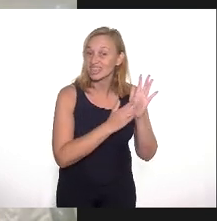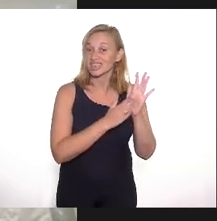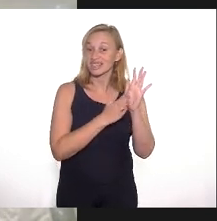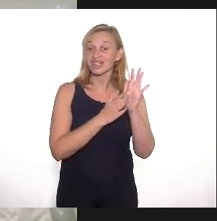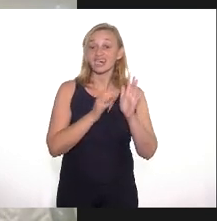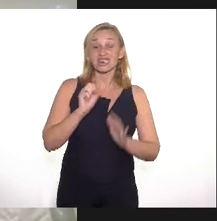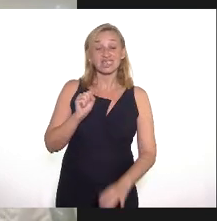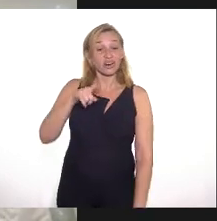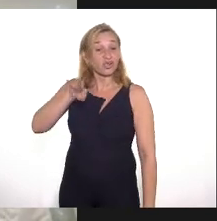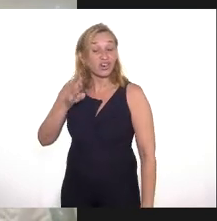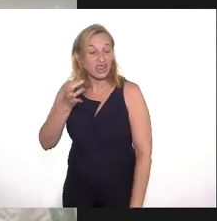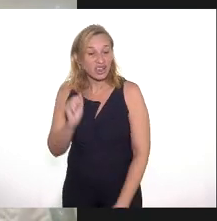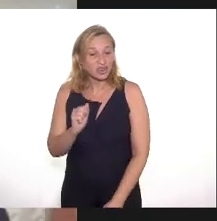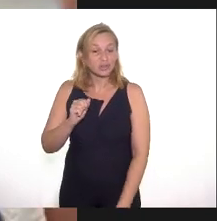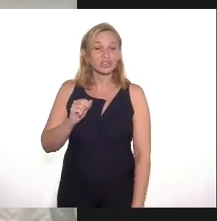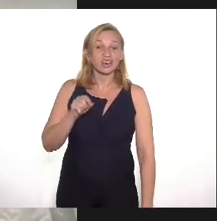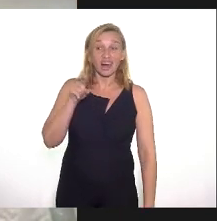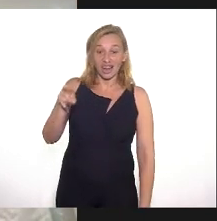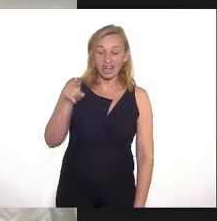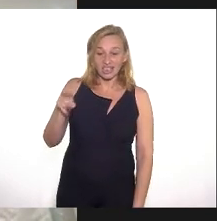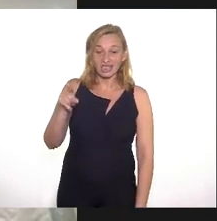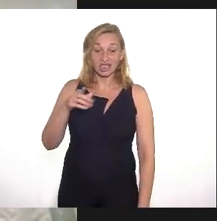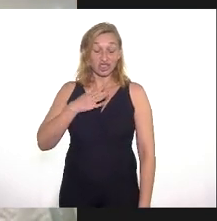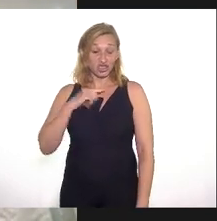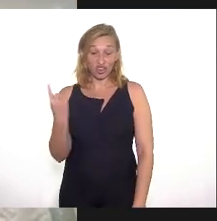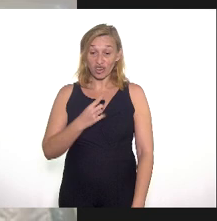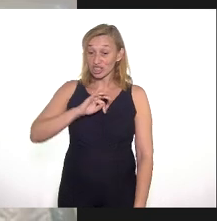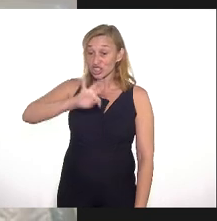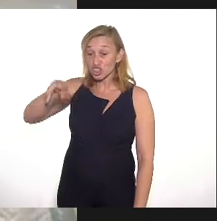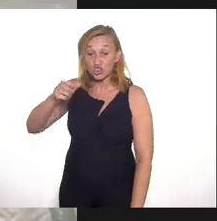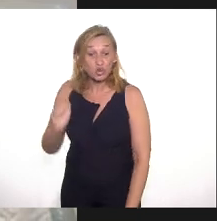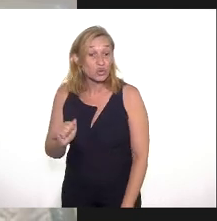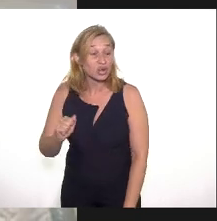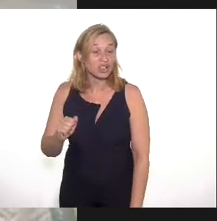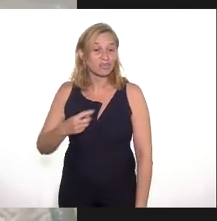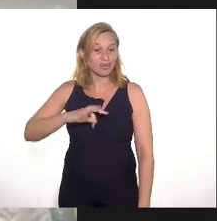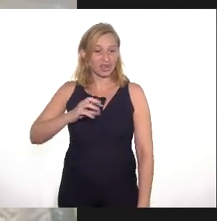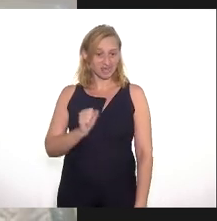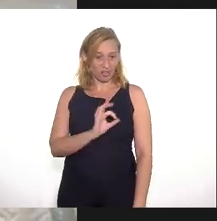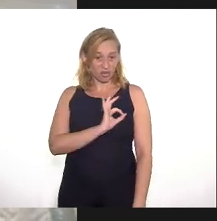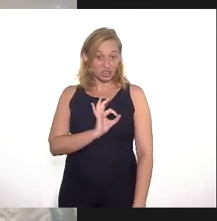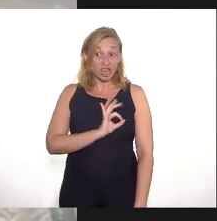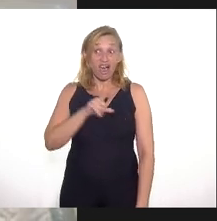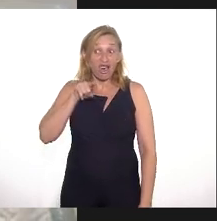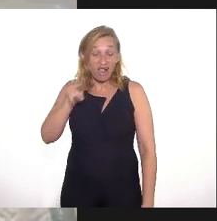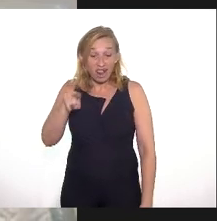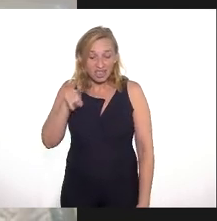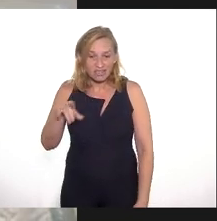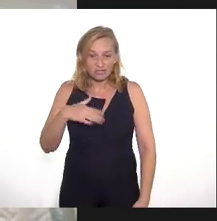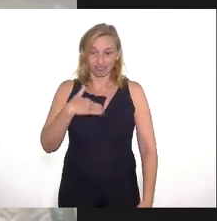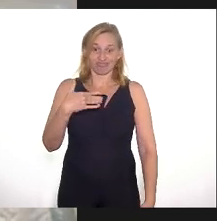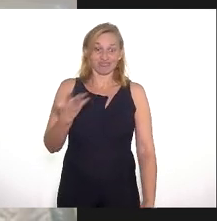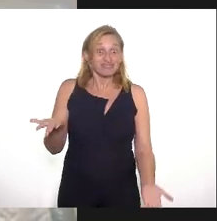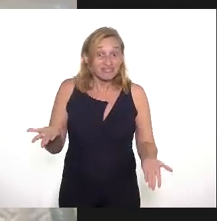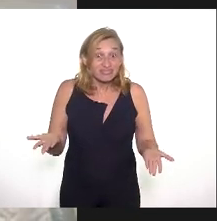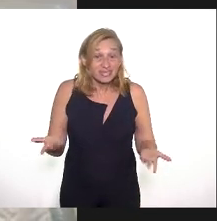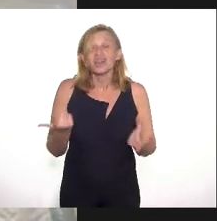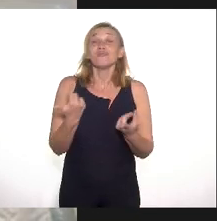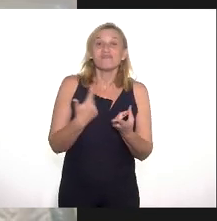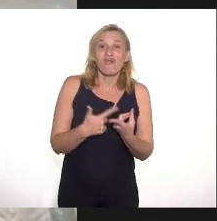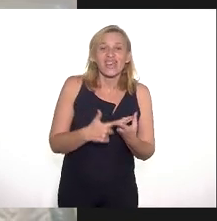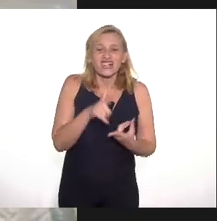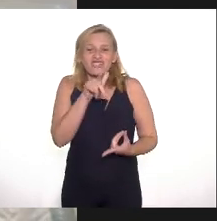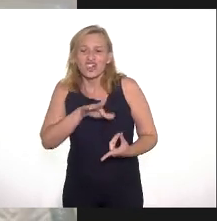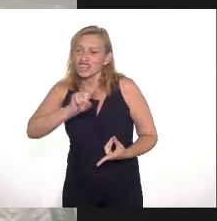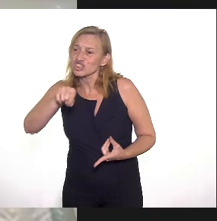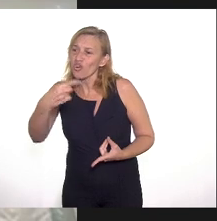do Salgueiro, ali na região da Tijuca, da nossa Tijuca, deputada Marta Rocha, foi surpreendente, porque,